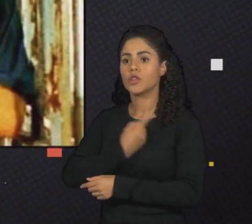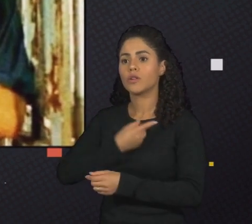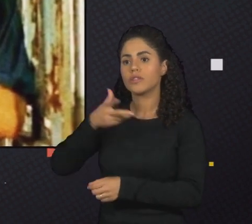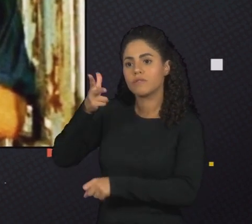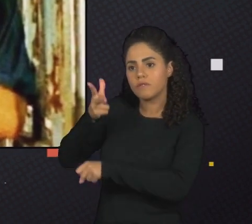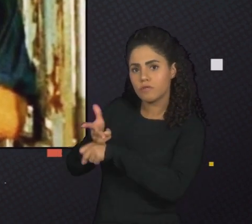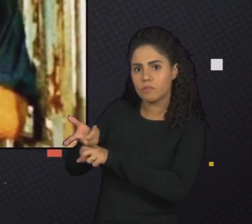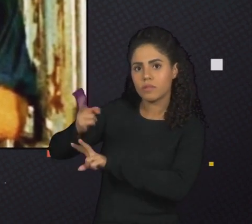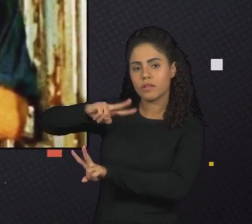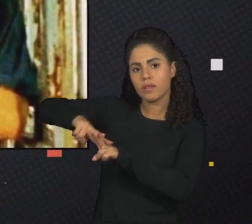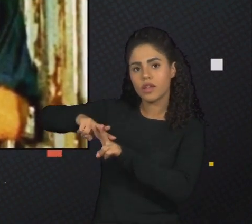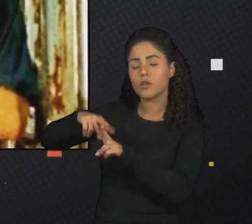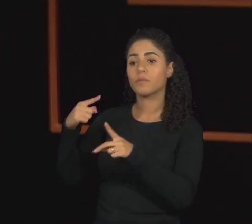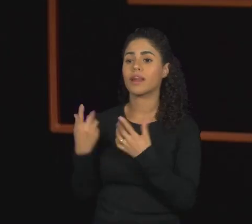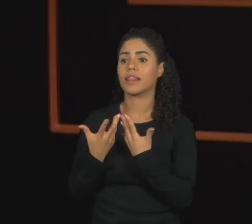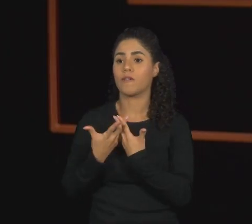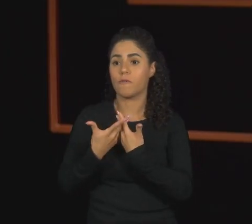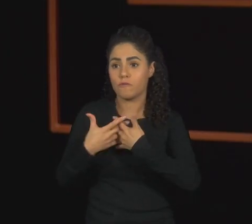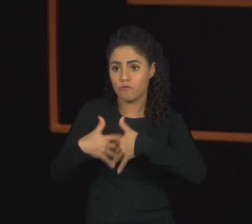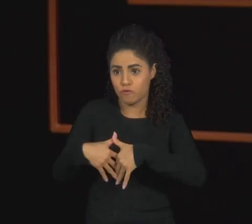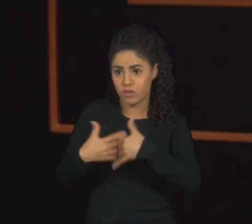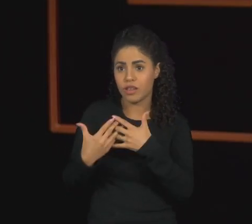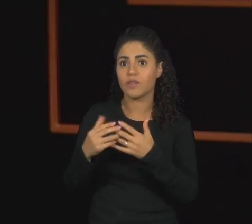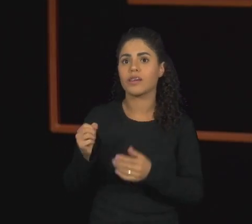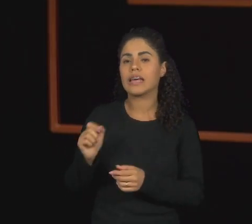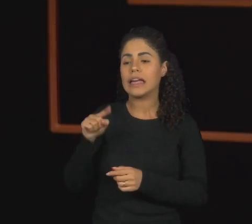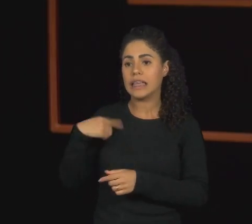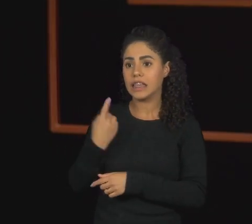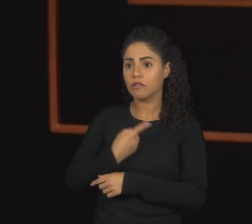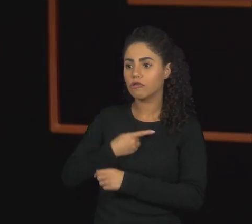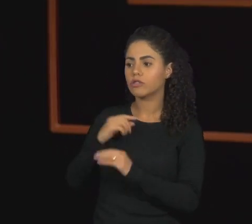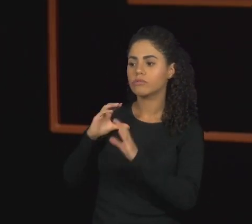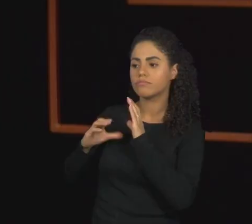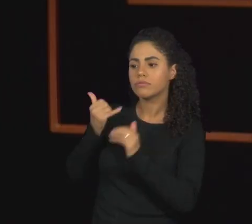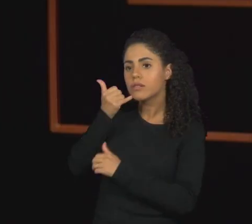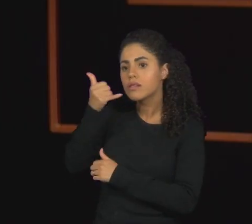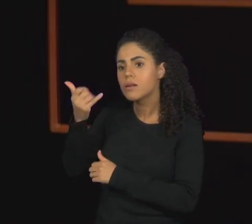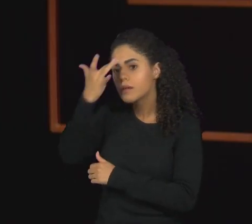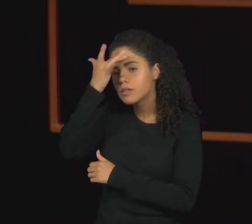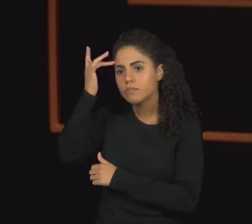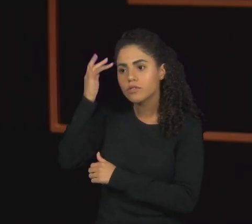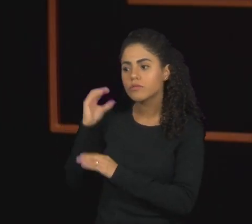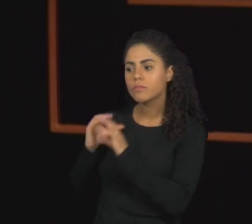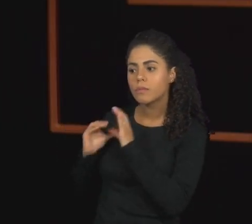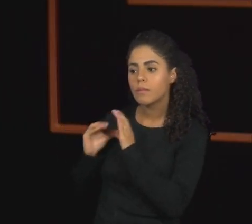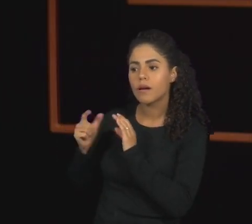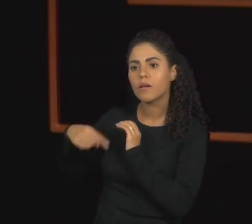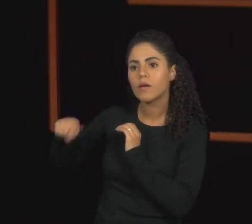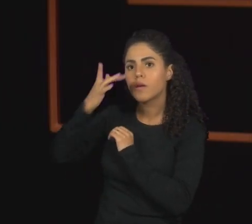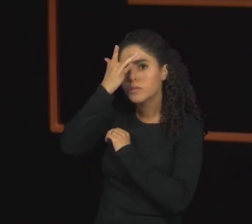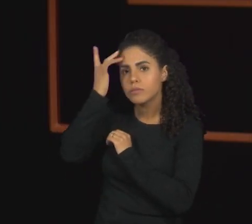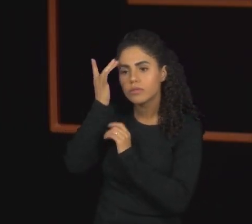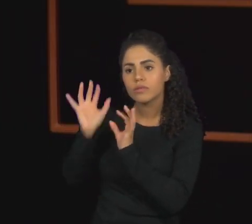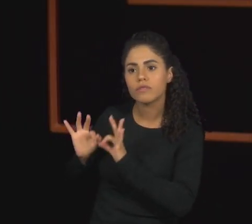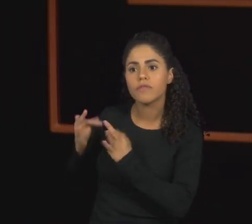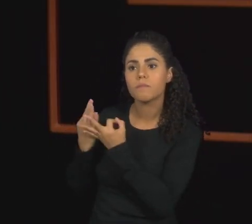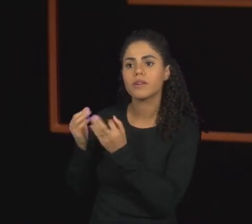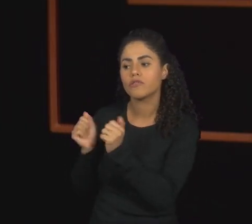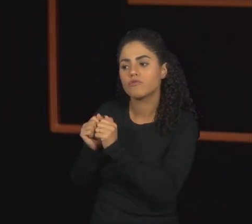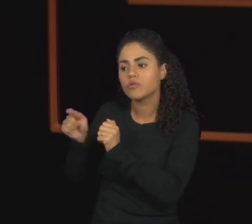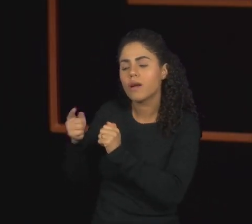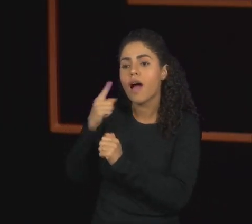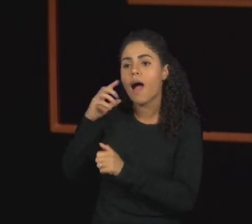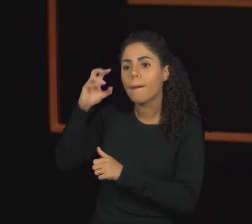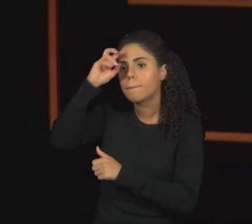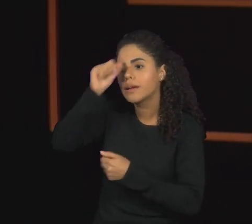Carandiru enquanto ele ainda estava funcionando. Então, nós nos comunicávamos com os presos, com os prisioneiros, com as suas famílias. Nós víamos do